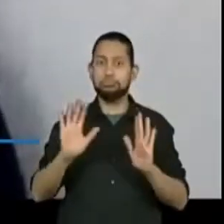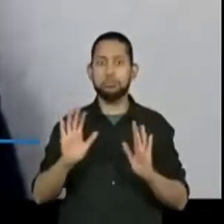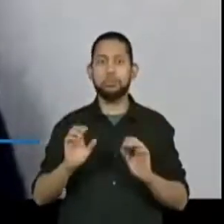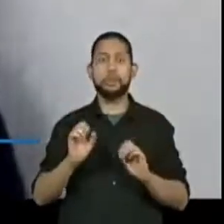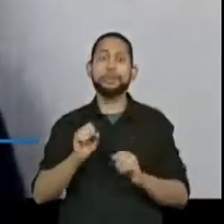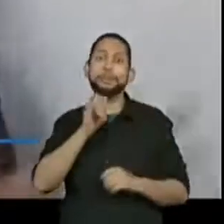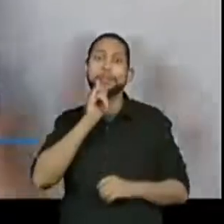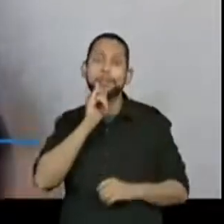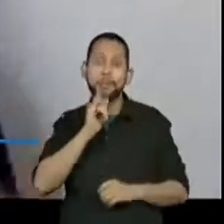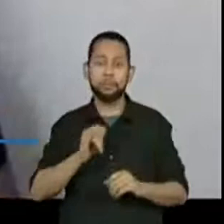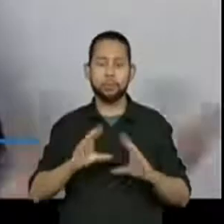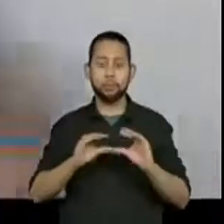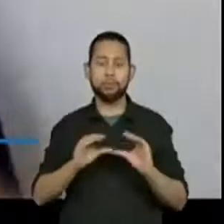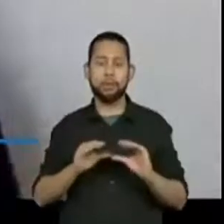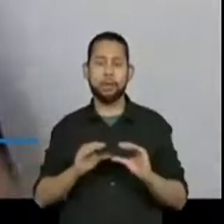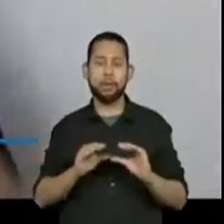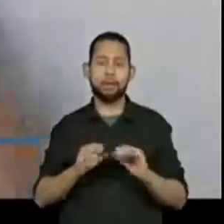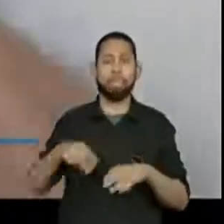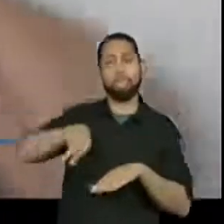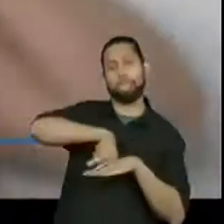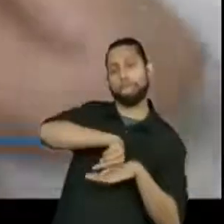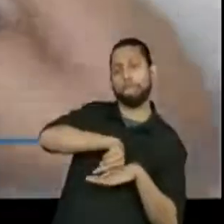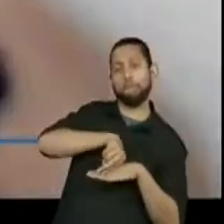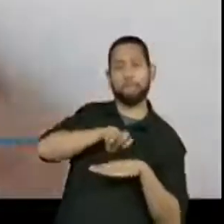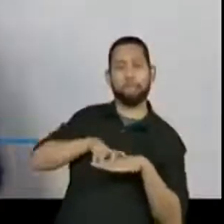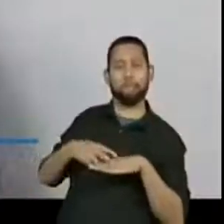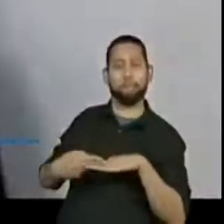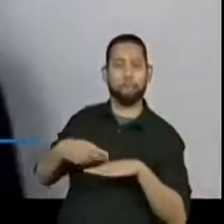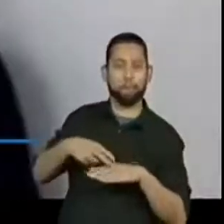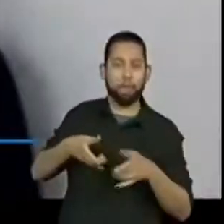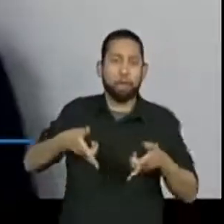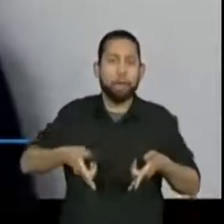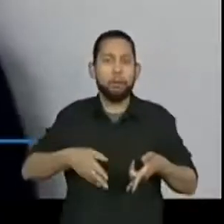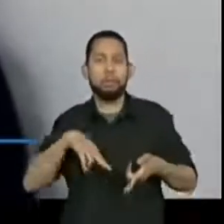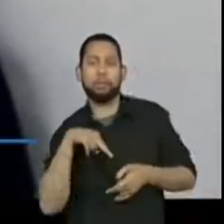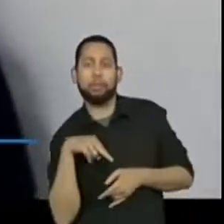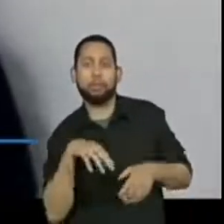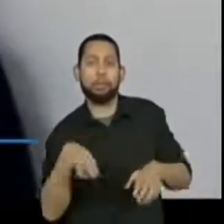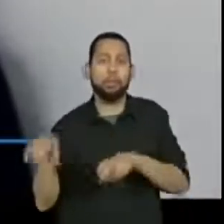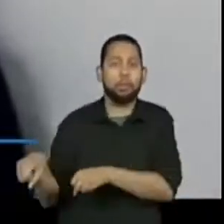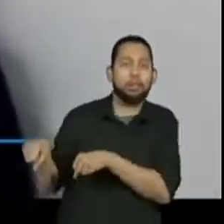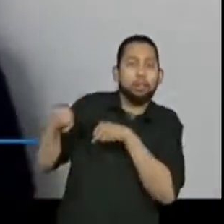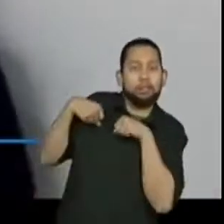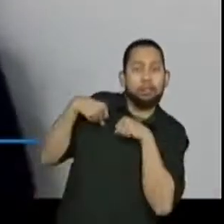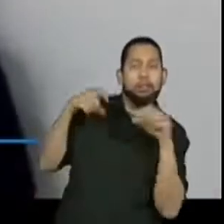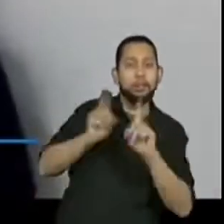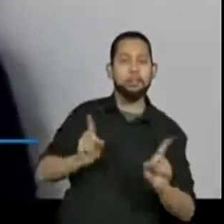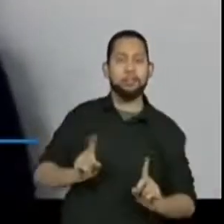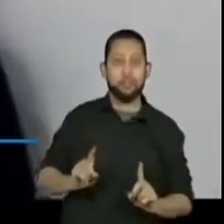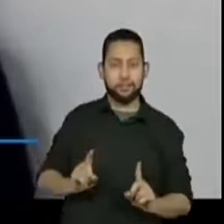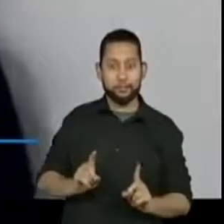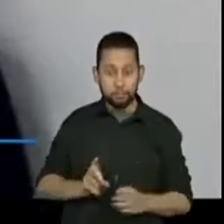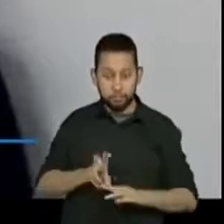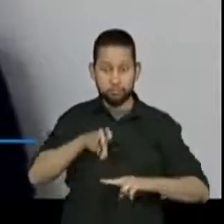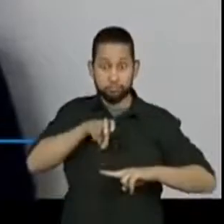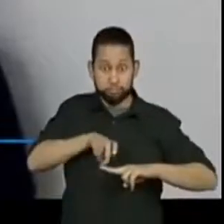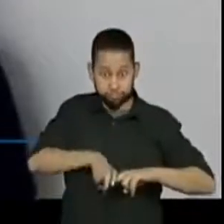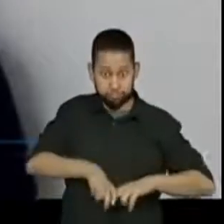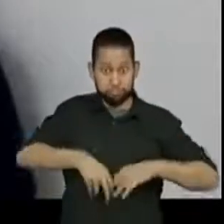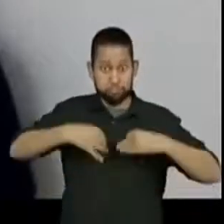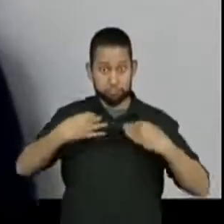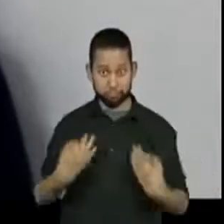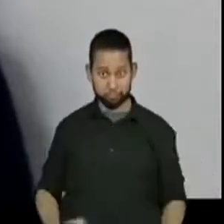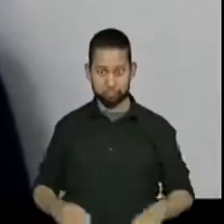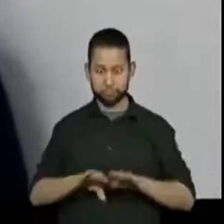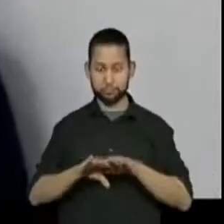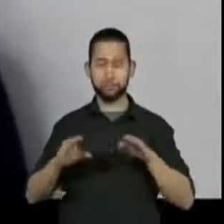sofá e não jogado na cama, essas coisas assim. Para estudar, precisa prestar atenção e a